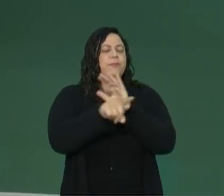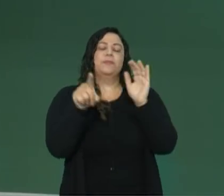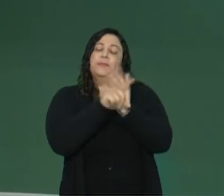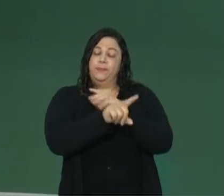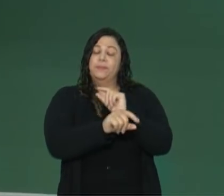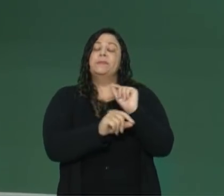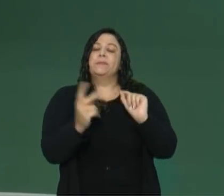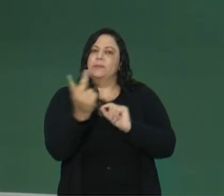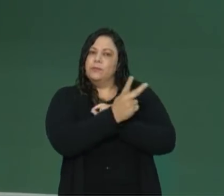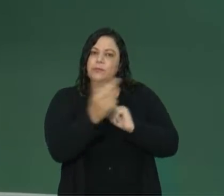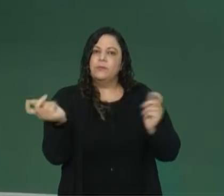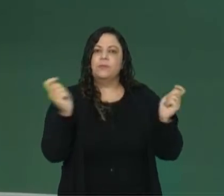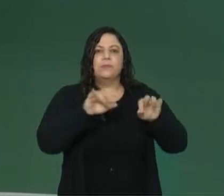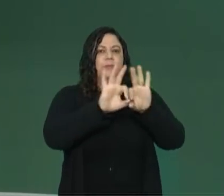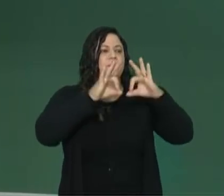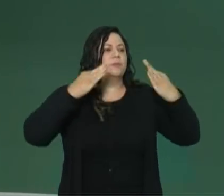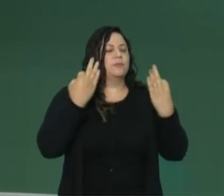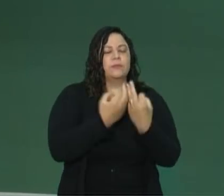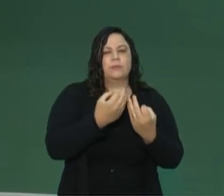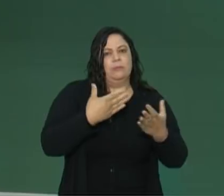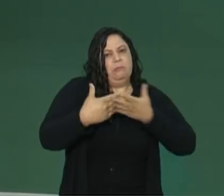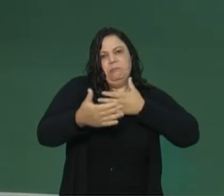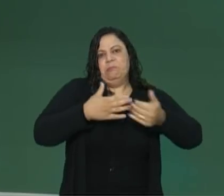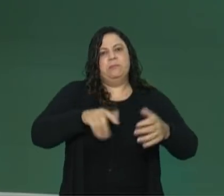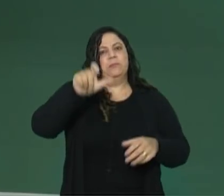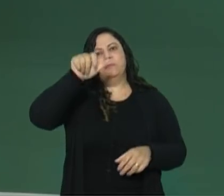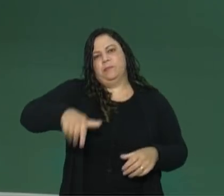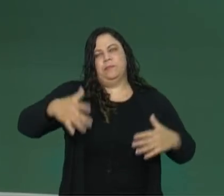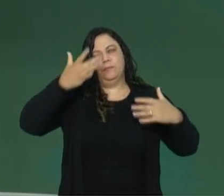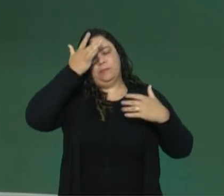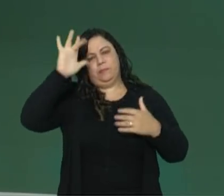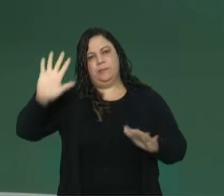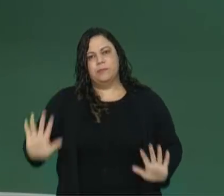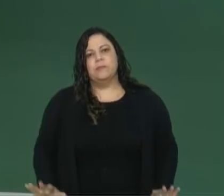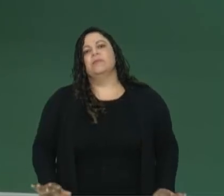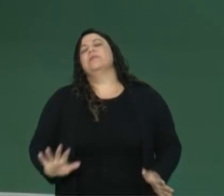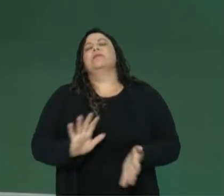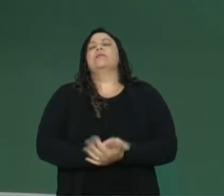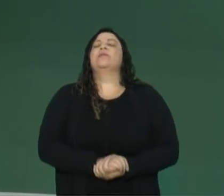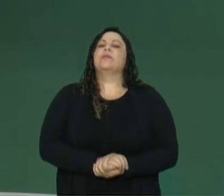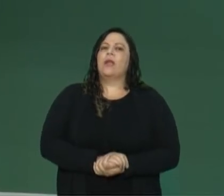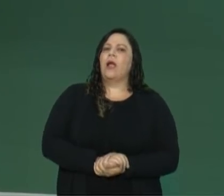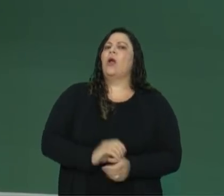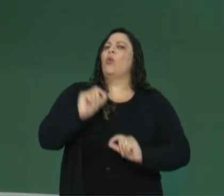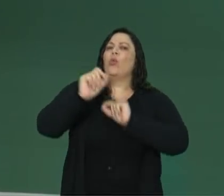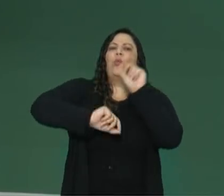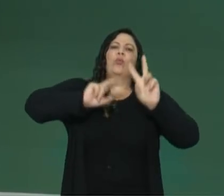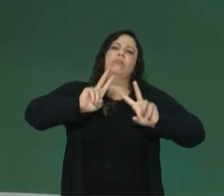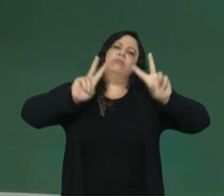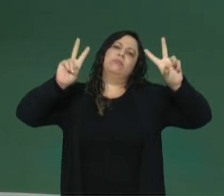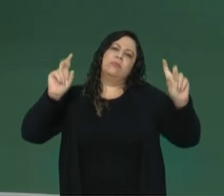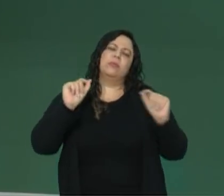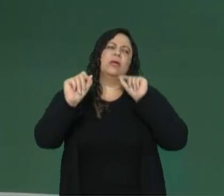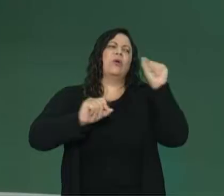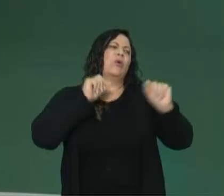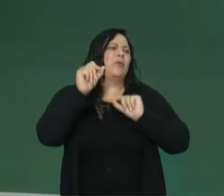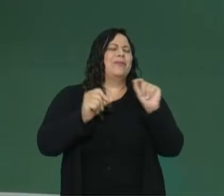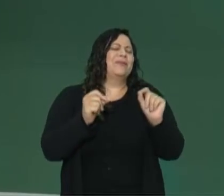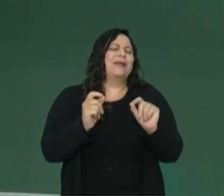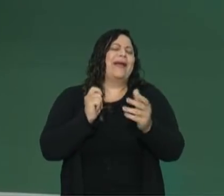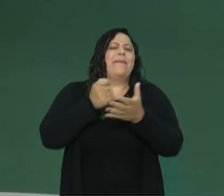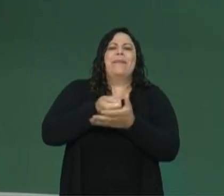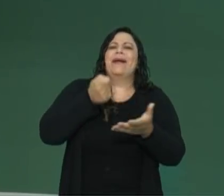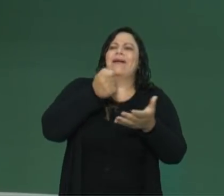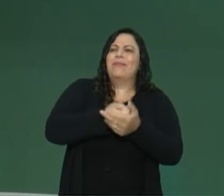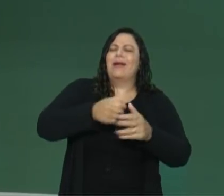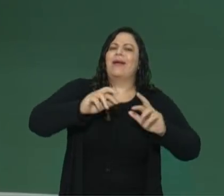para ela ou para a família, né, aí alguém da família responsável, enfim, sobre as finanças, né, converse,